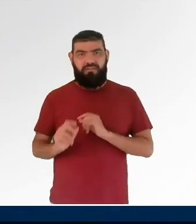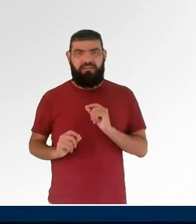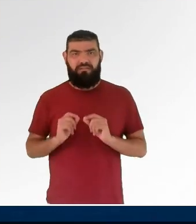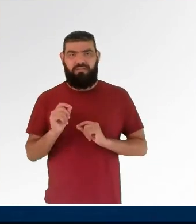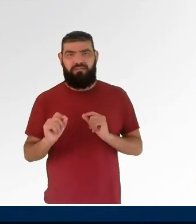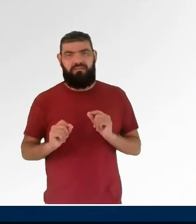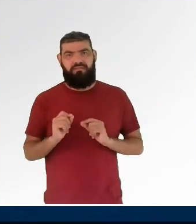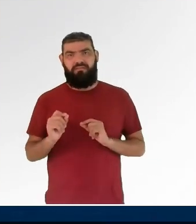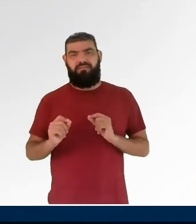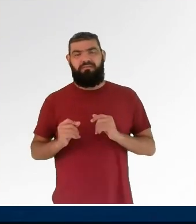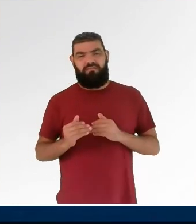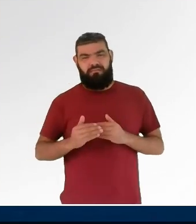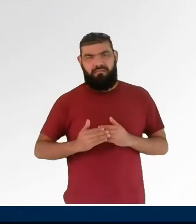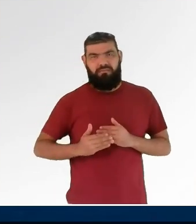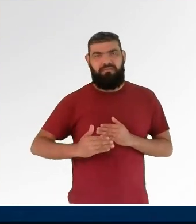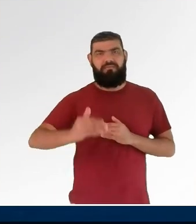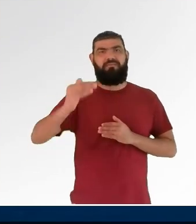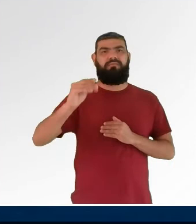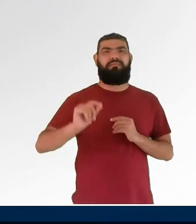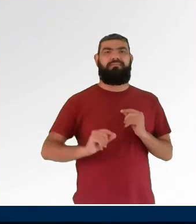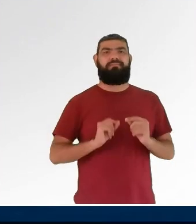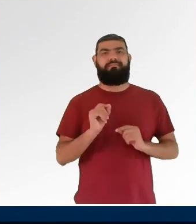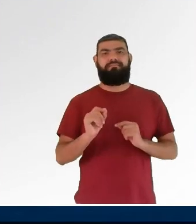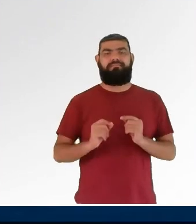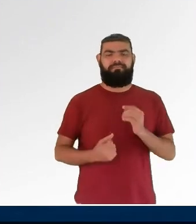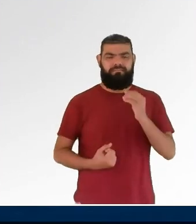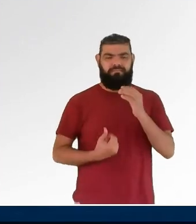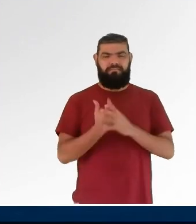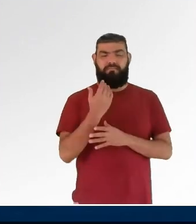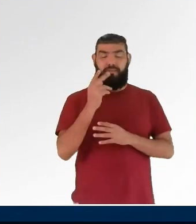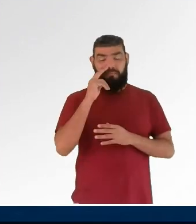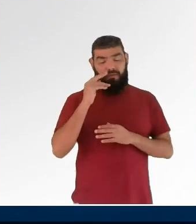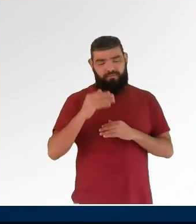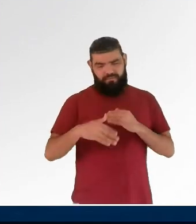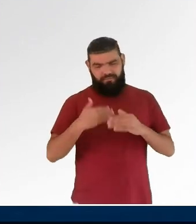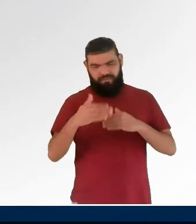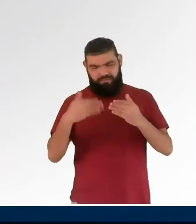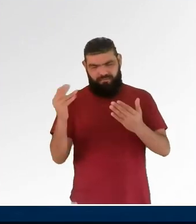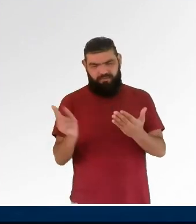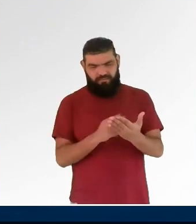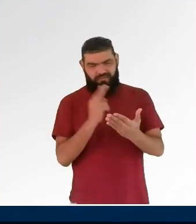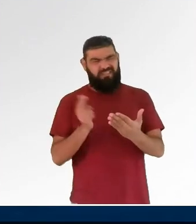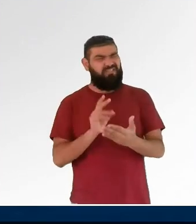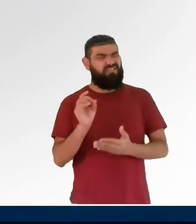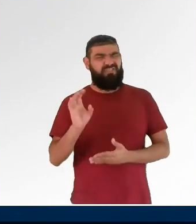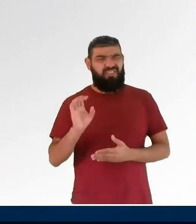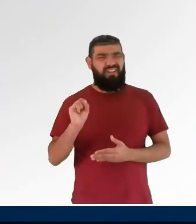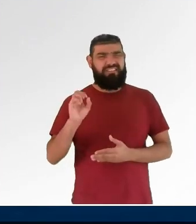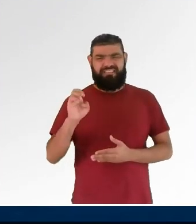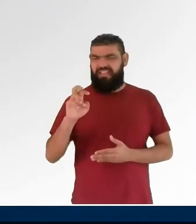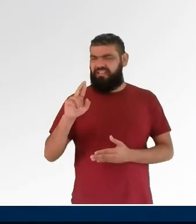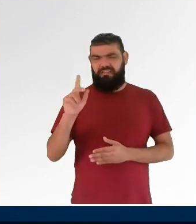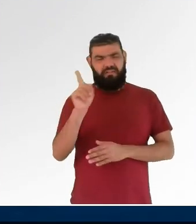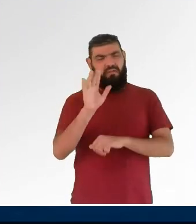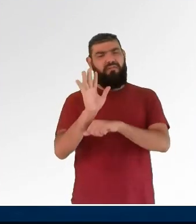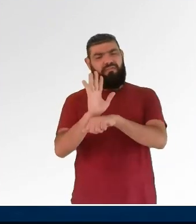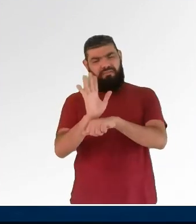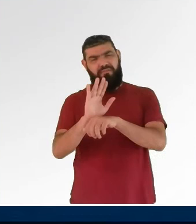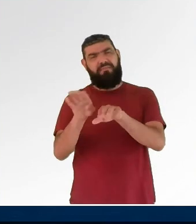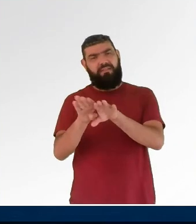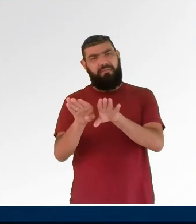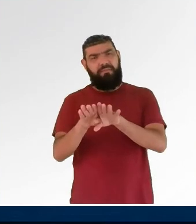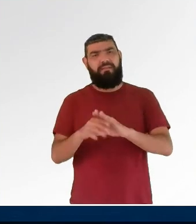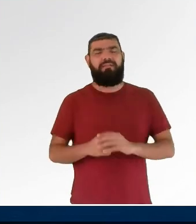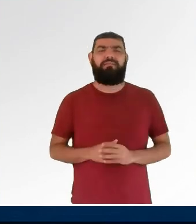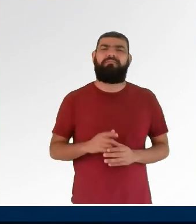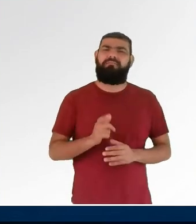conflito gerador. Nós vamos avançando porque não são só em séries. Os filmes também. Já assistiu a vários filmes na tua